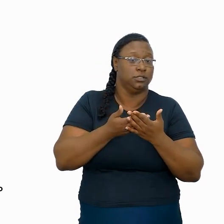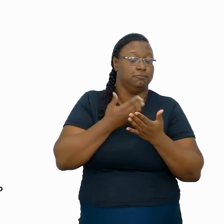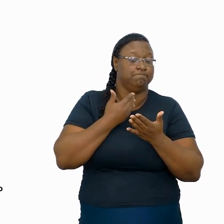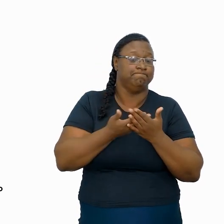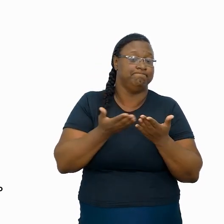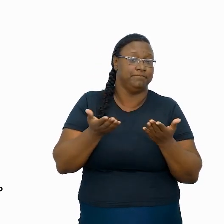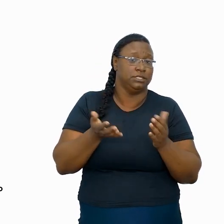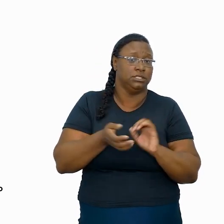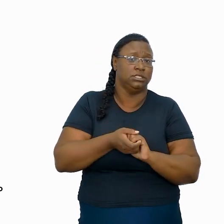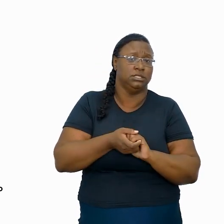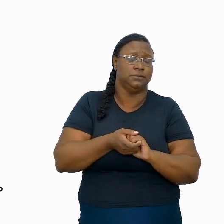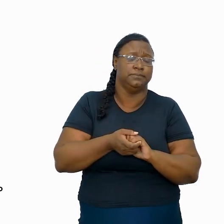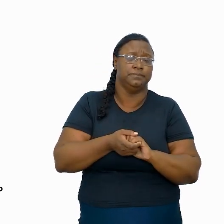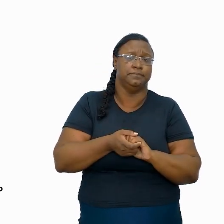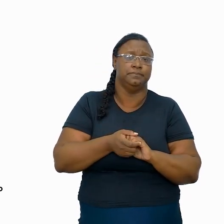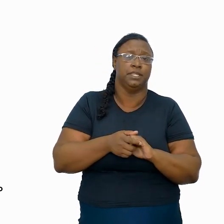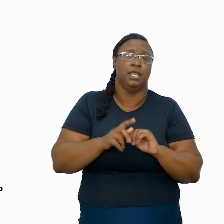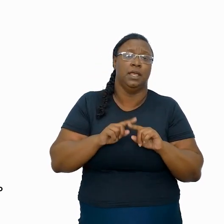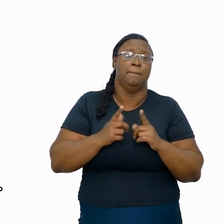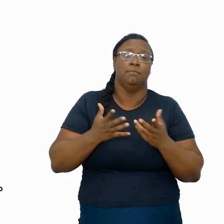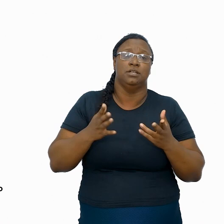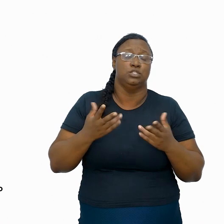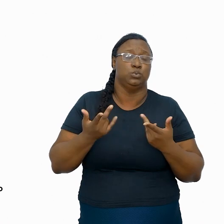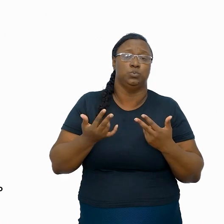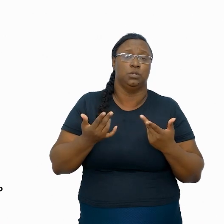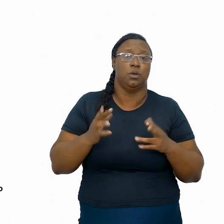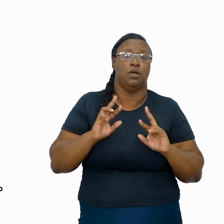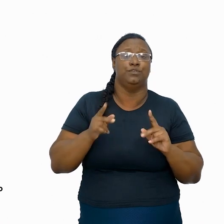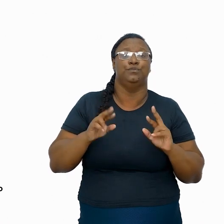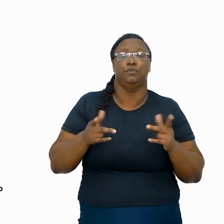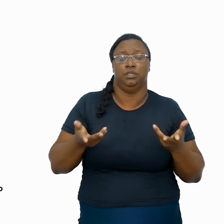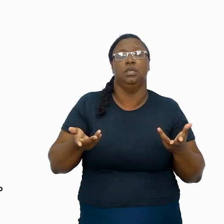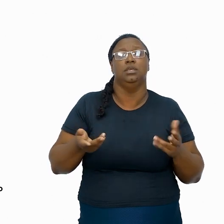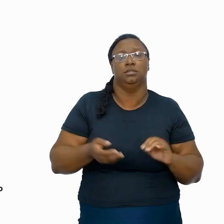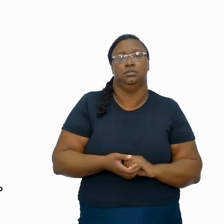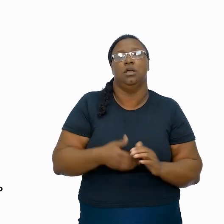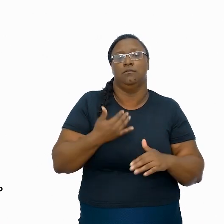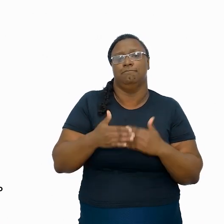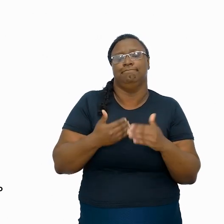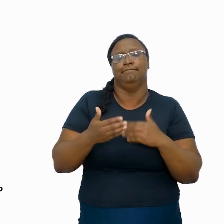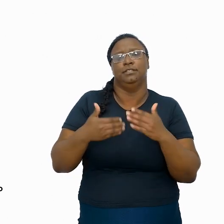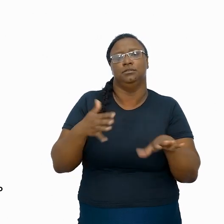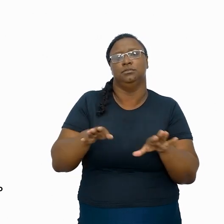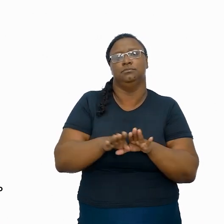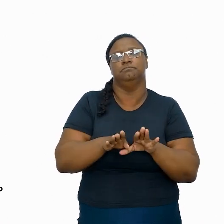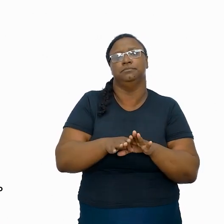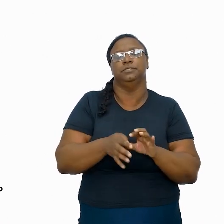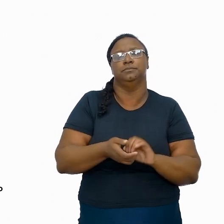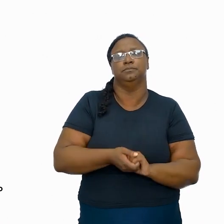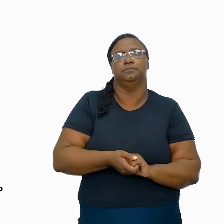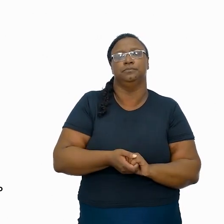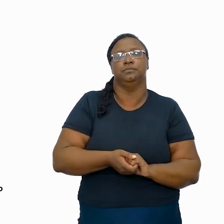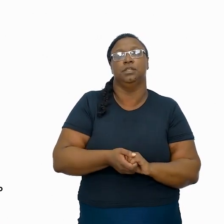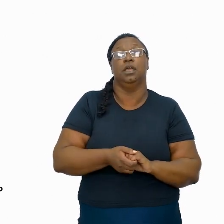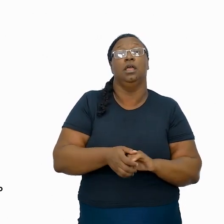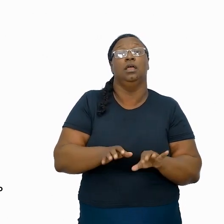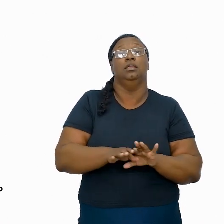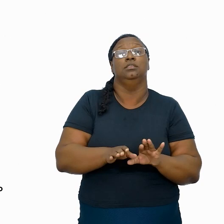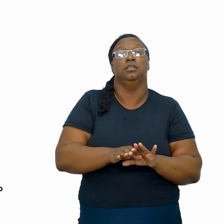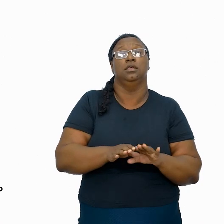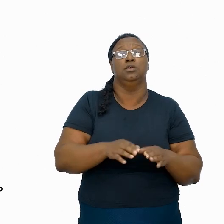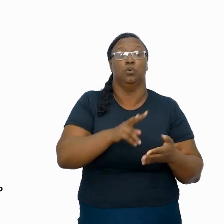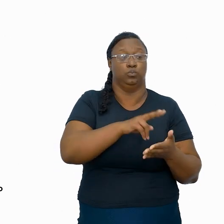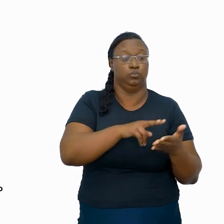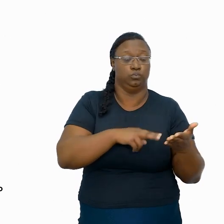mas não é igual, né? É diferente, tem uma evolução no São Paulo Faz Escola. Tem os livros dos